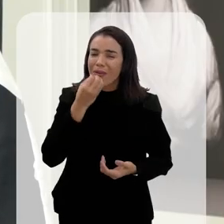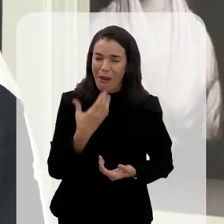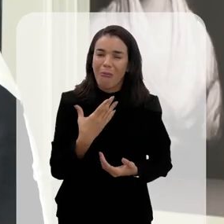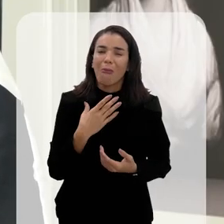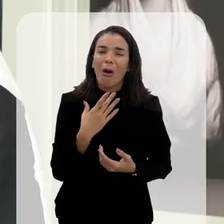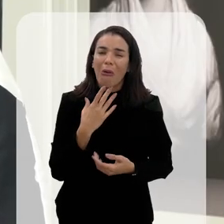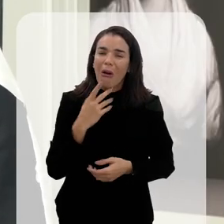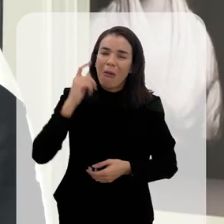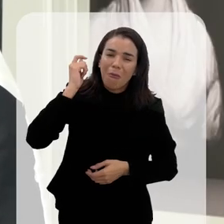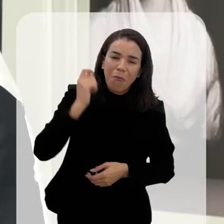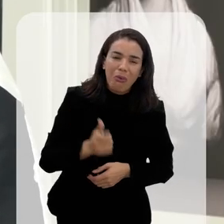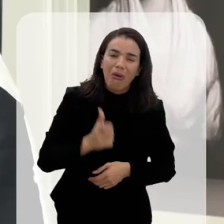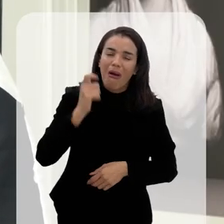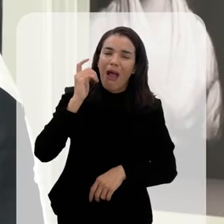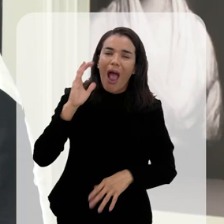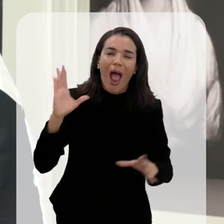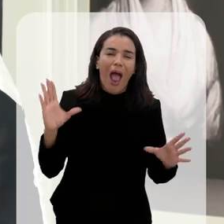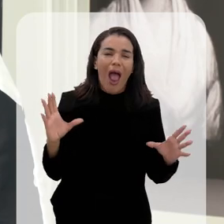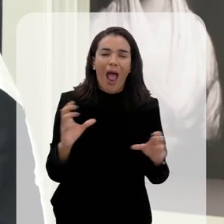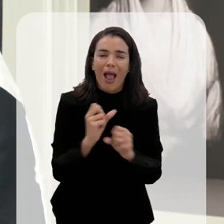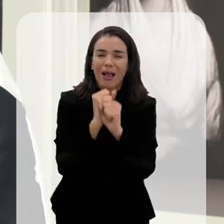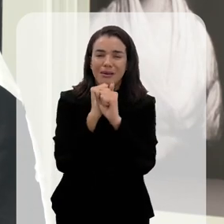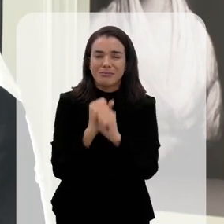Gente, tudo que é bom dura pouco, né?